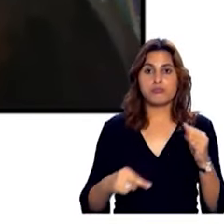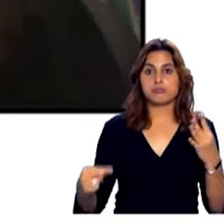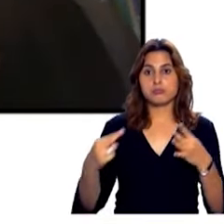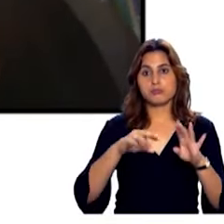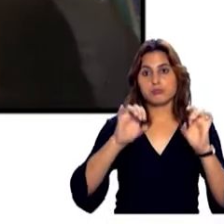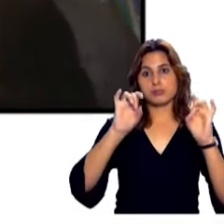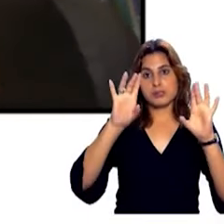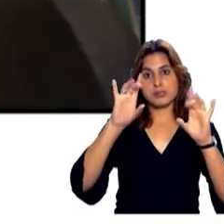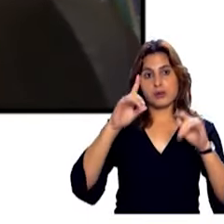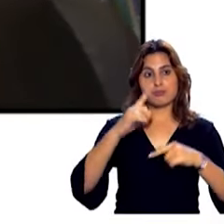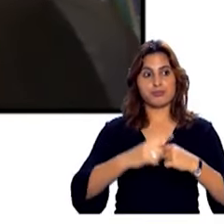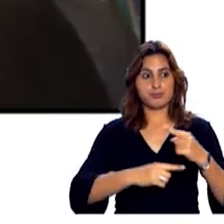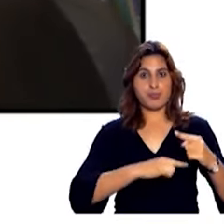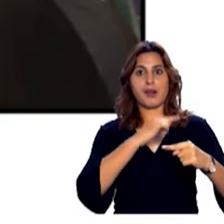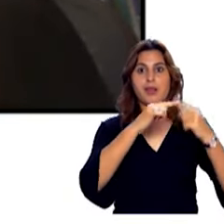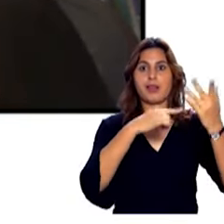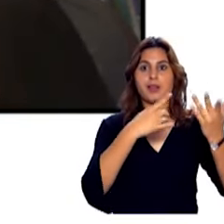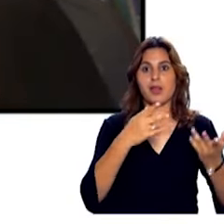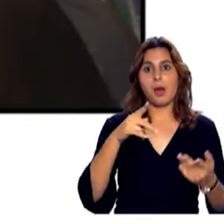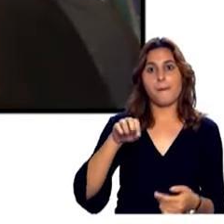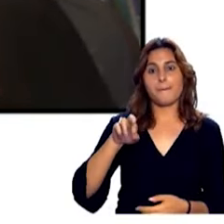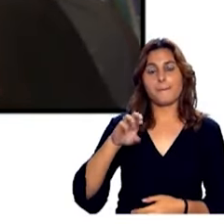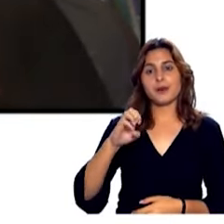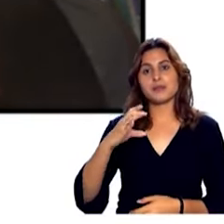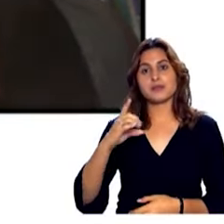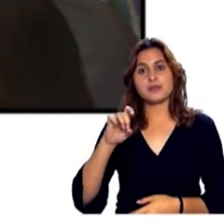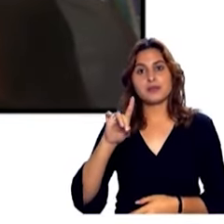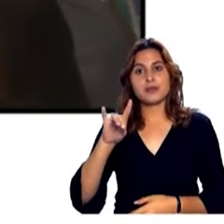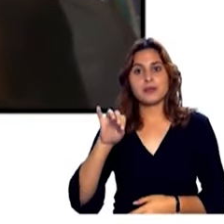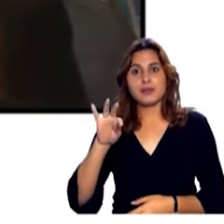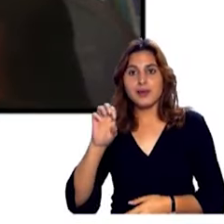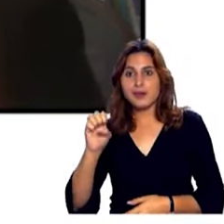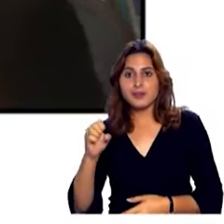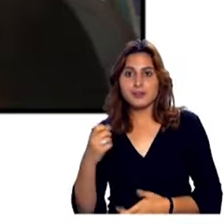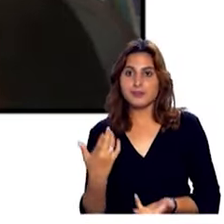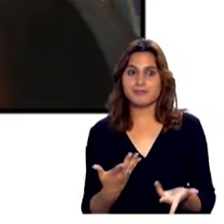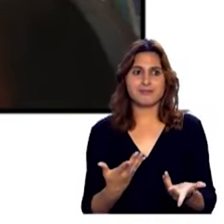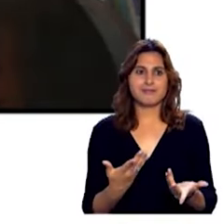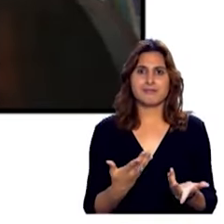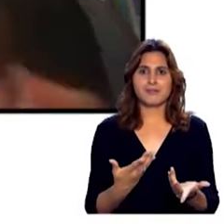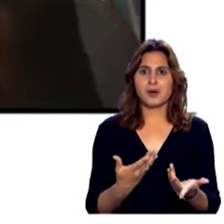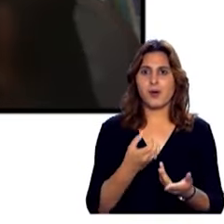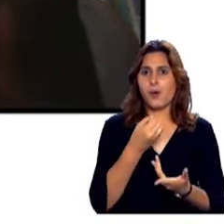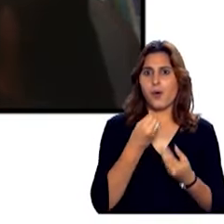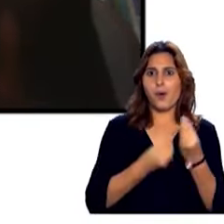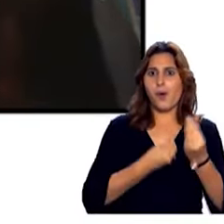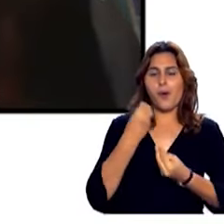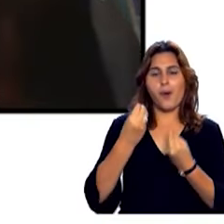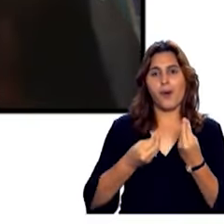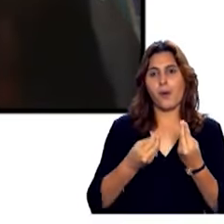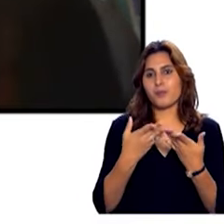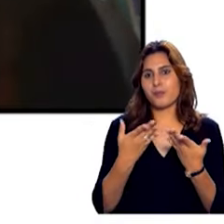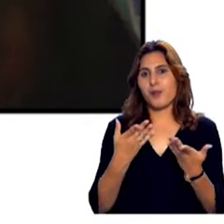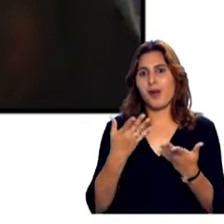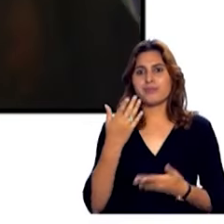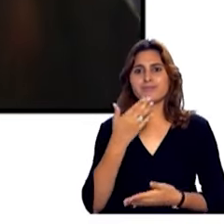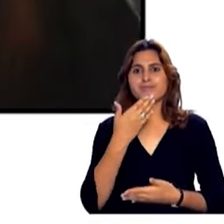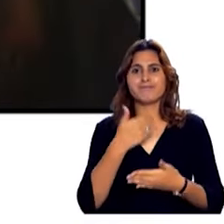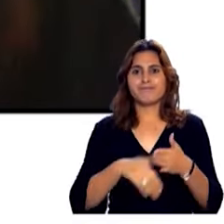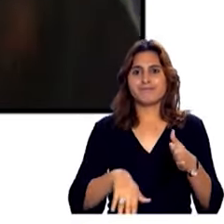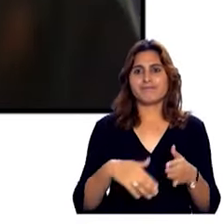Gere precedente vinculante isso não é na verdade nem saudável pro sistema então resumindo e